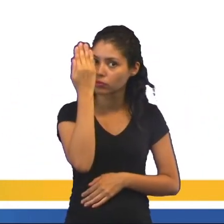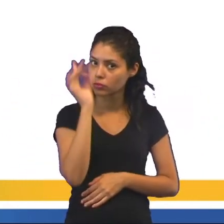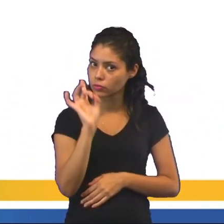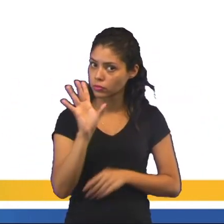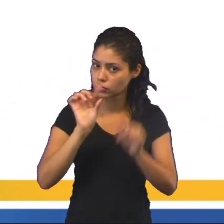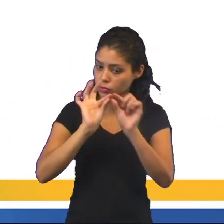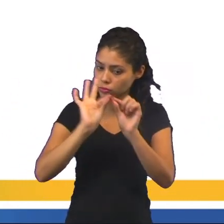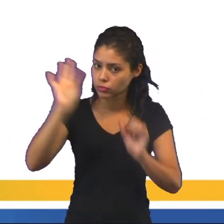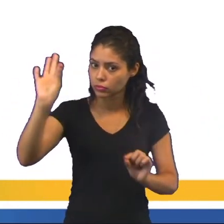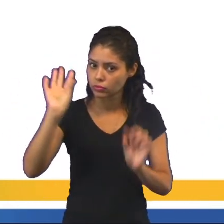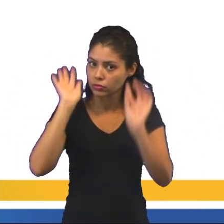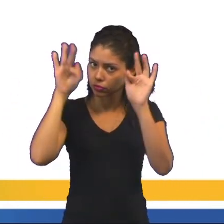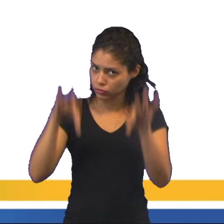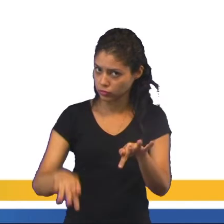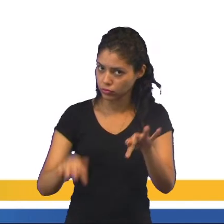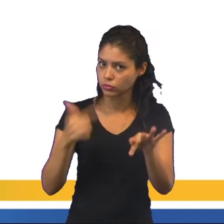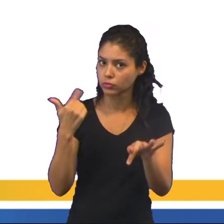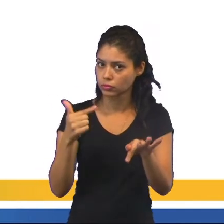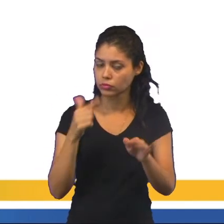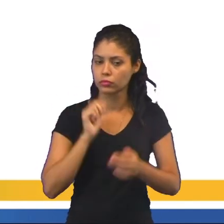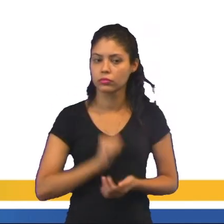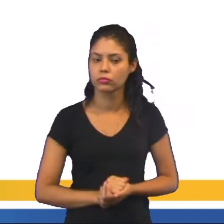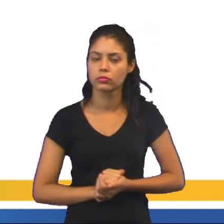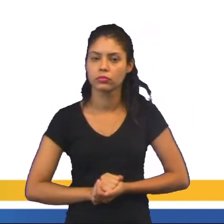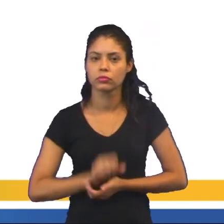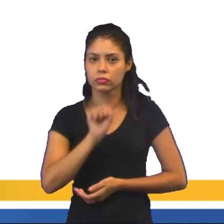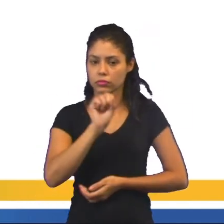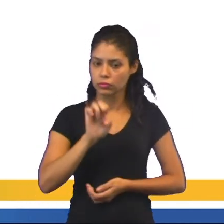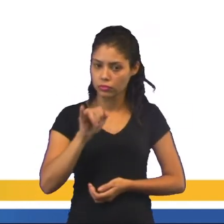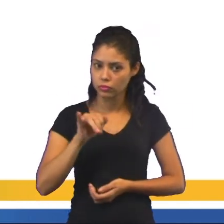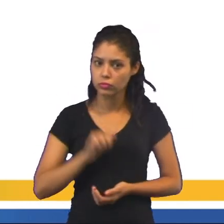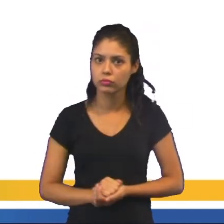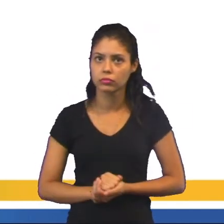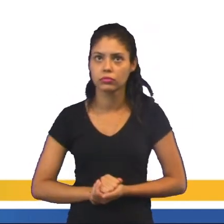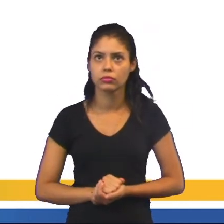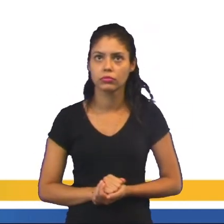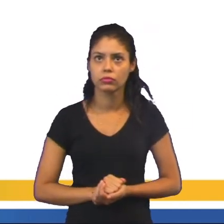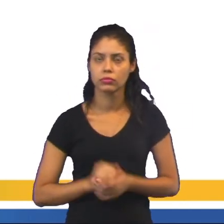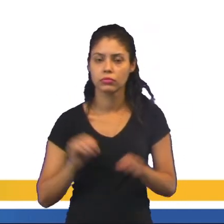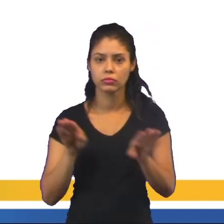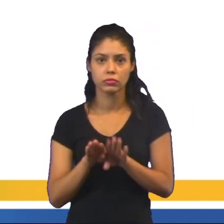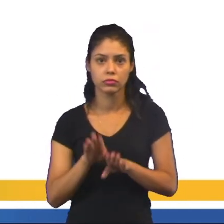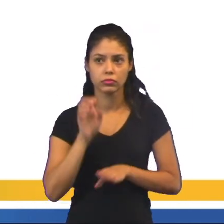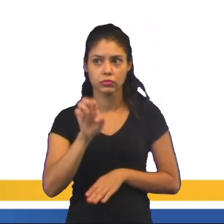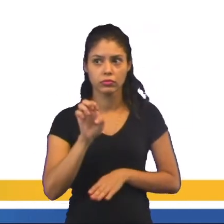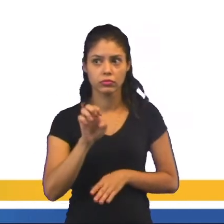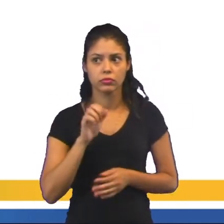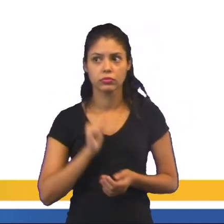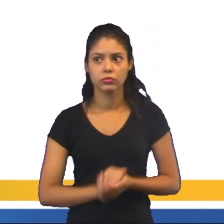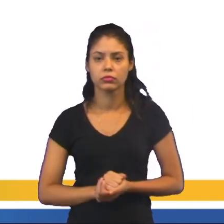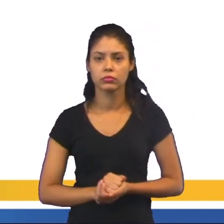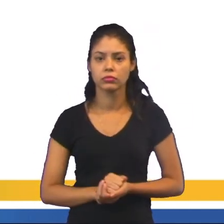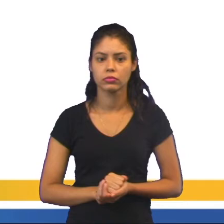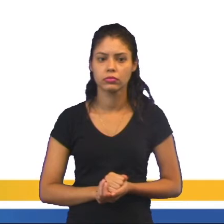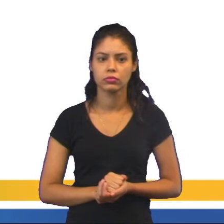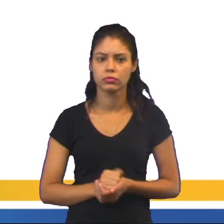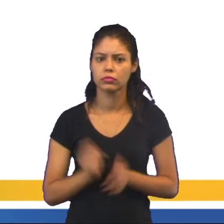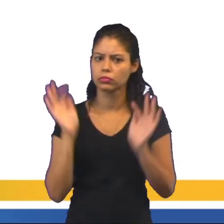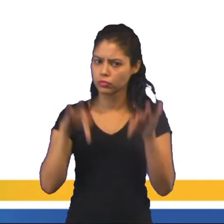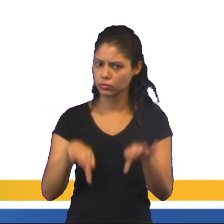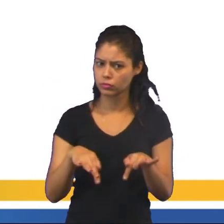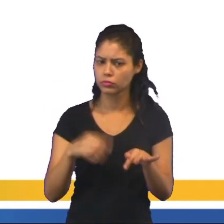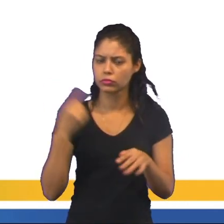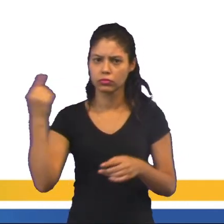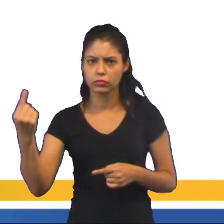Só as retas que são infinitas. As semirretas não são infinitas. E o E? As semirretas são